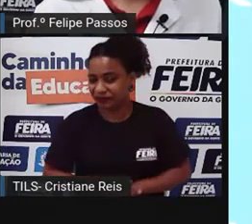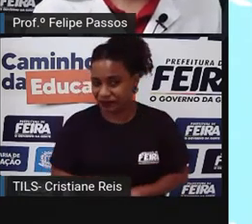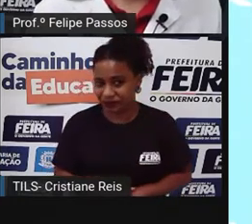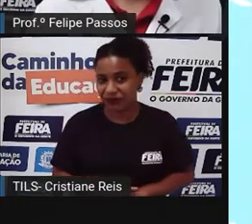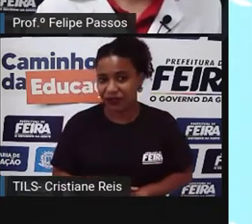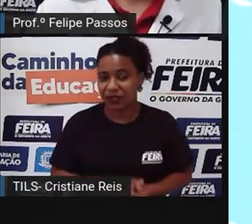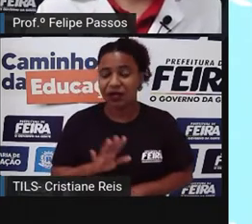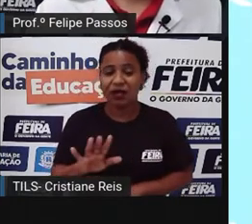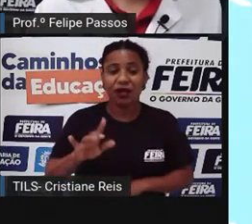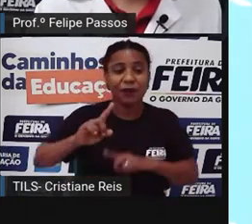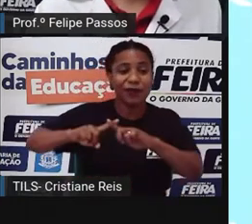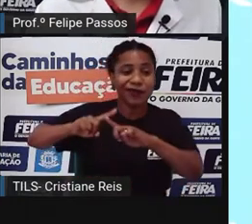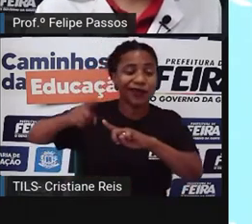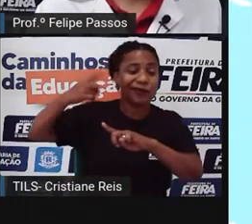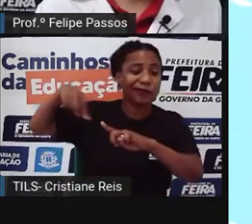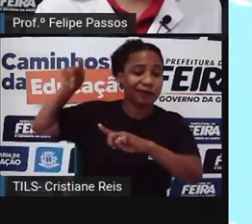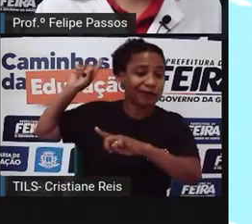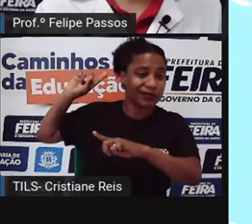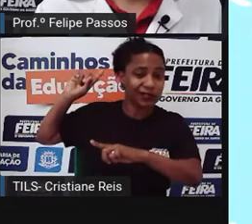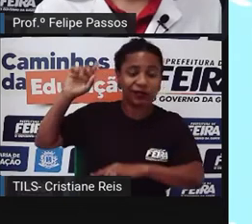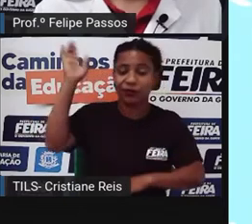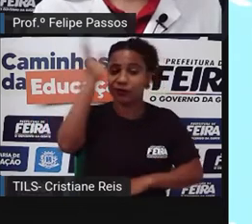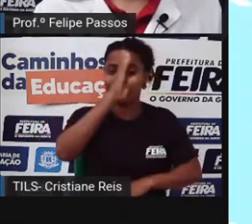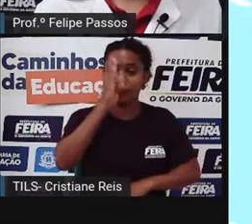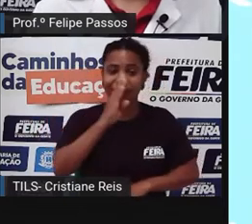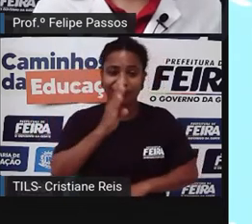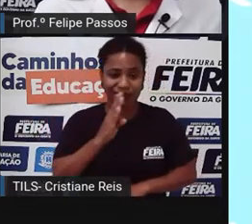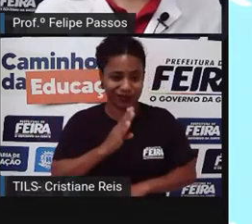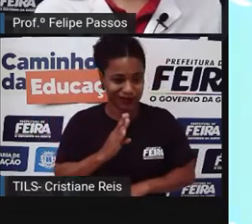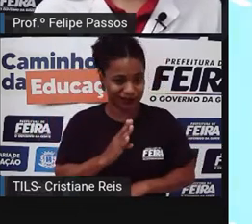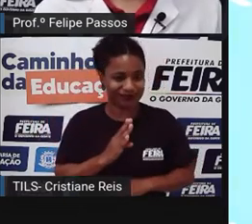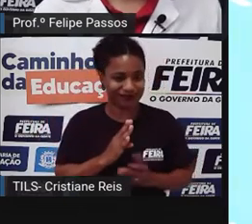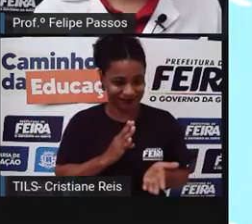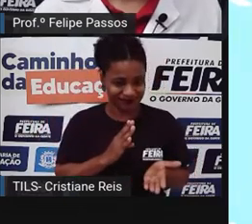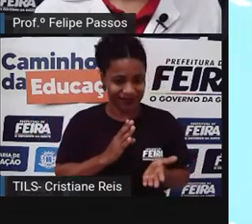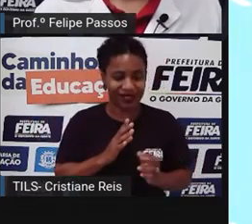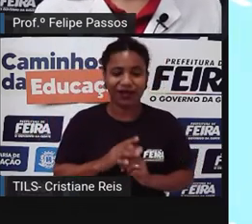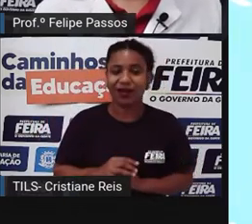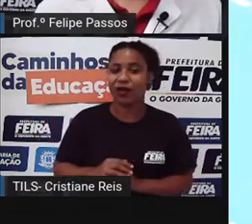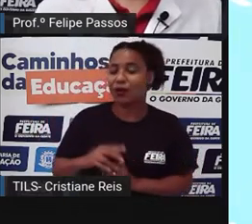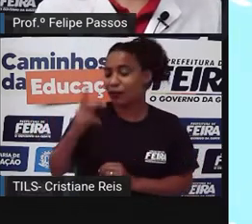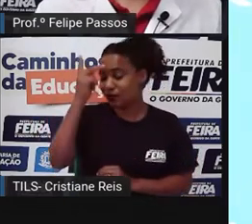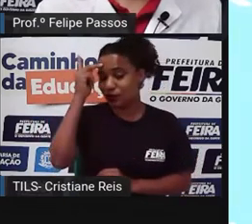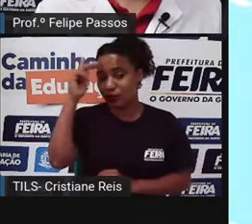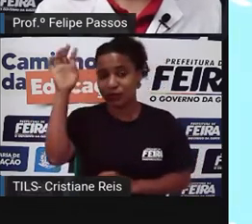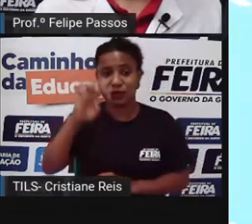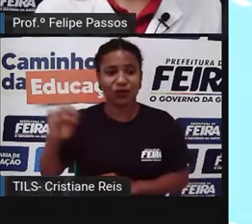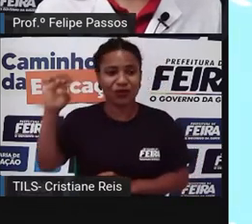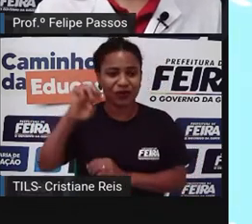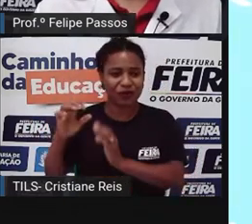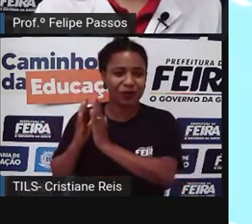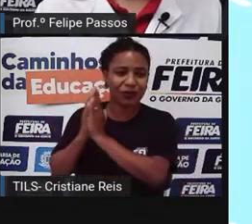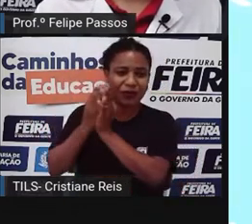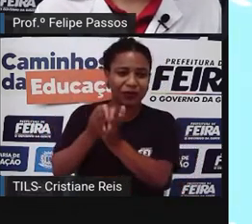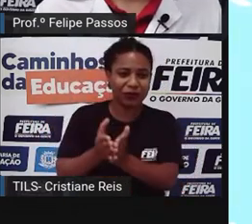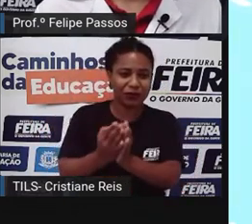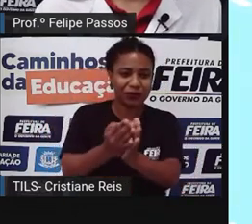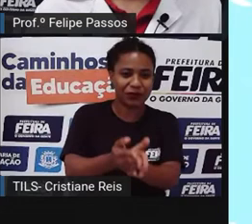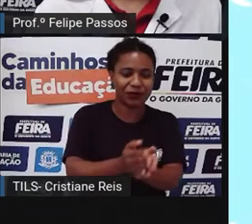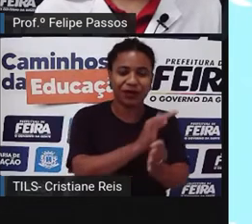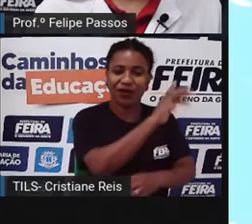porque desde o começo, quando o europeu chega no Brasil, é um território de exploração. Então, ele explora a floresta,